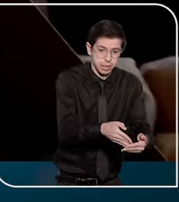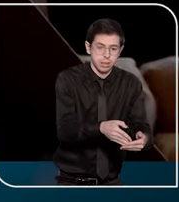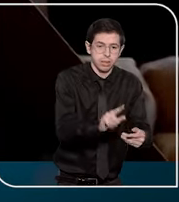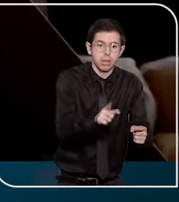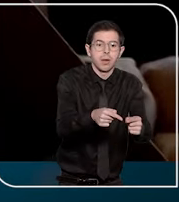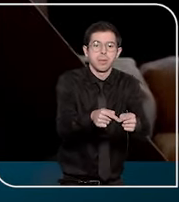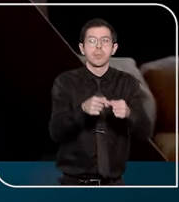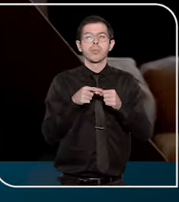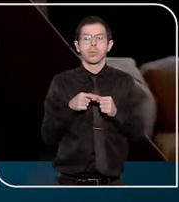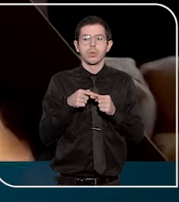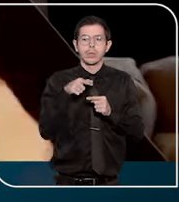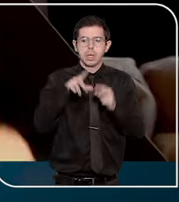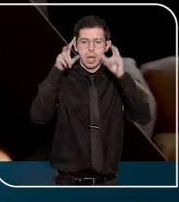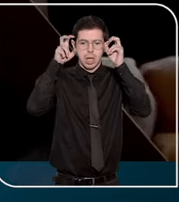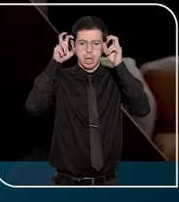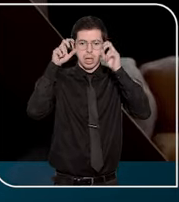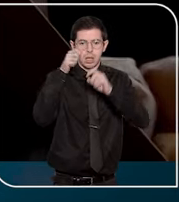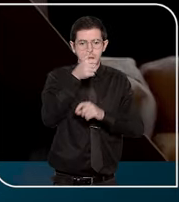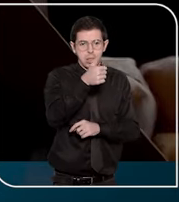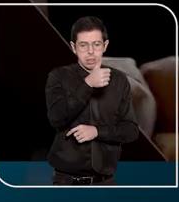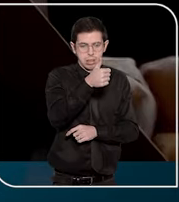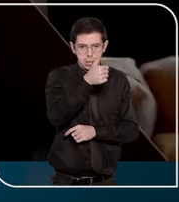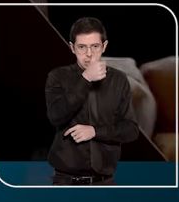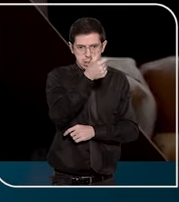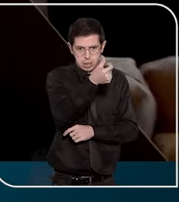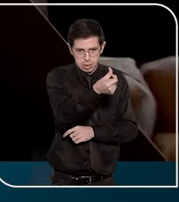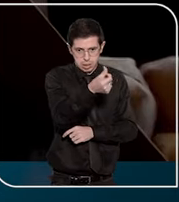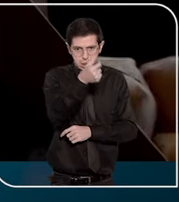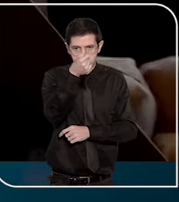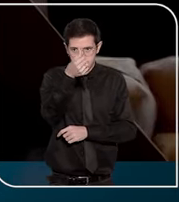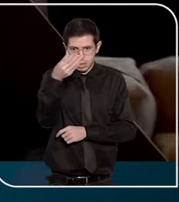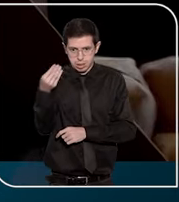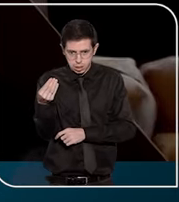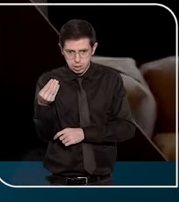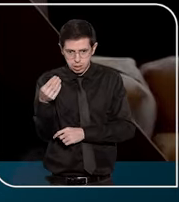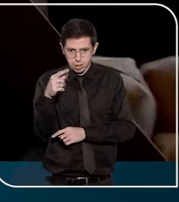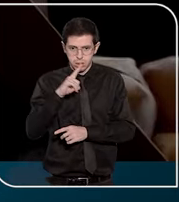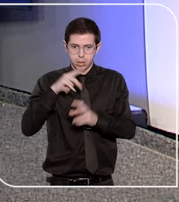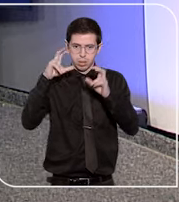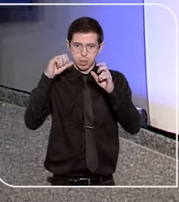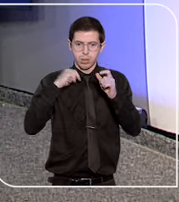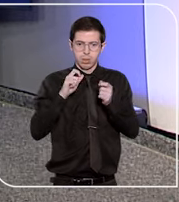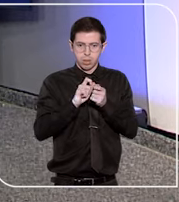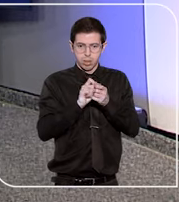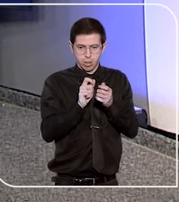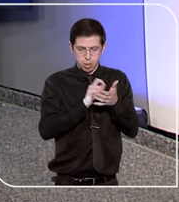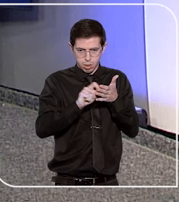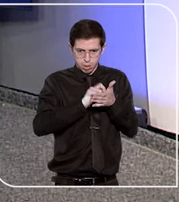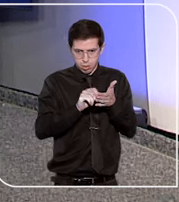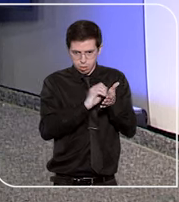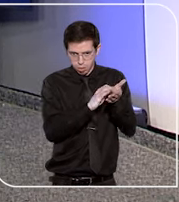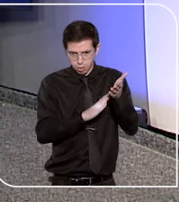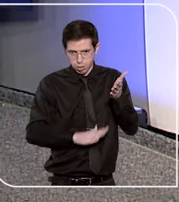que esse tema 660, eu quero até abrir o tema 660, porque eu estou com anotados aqui